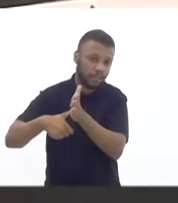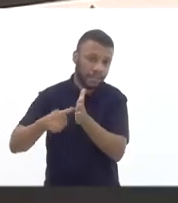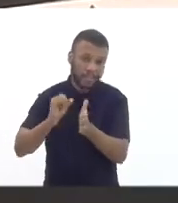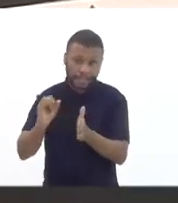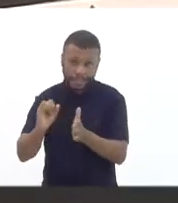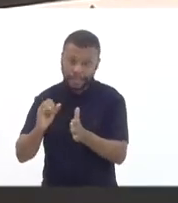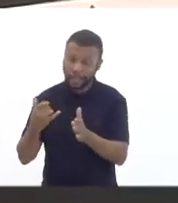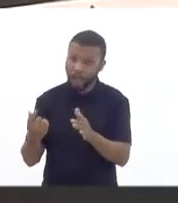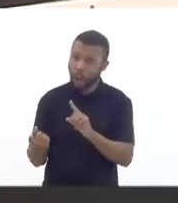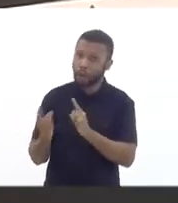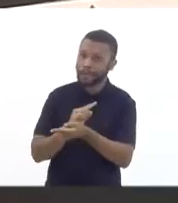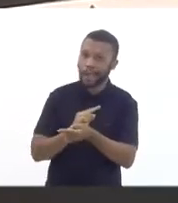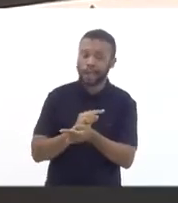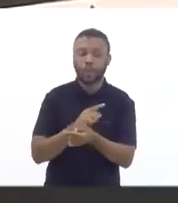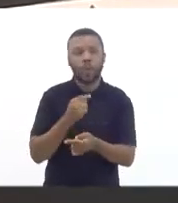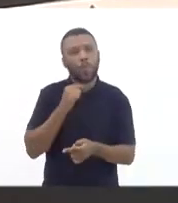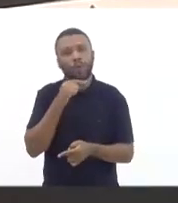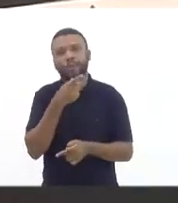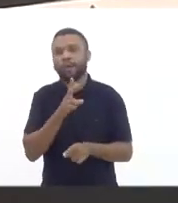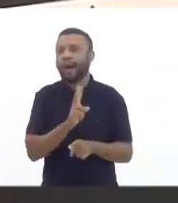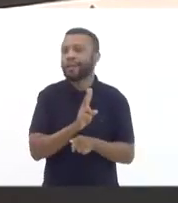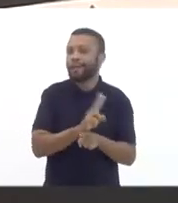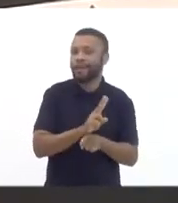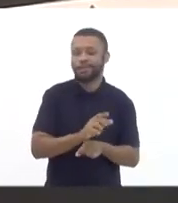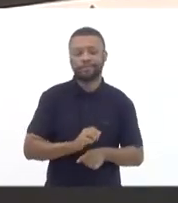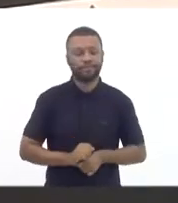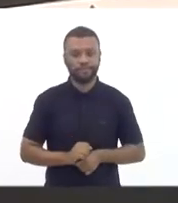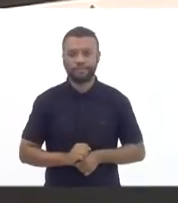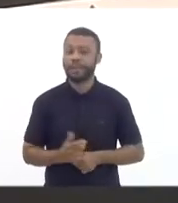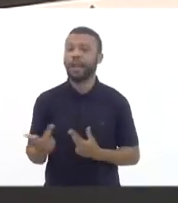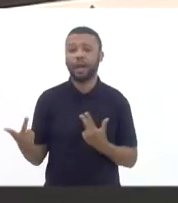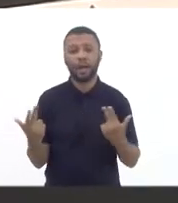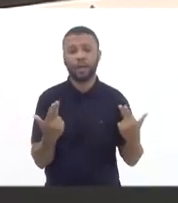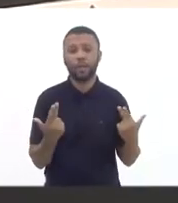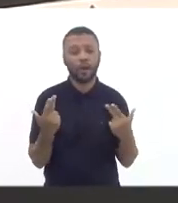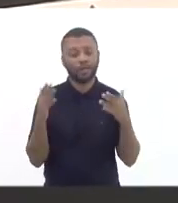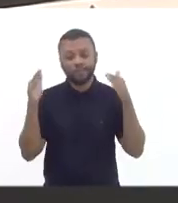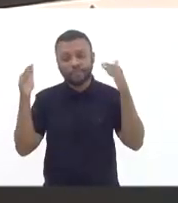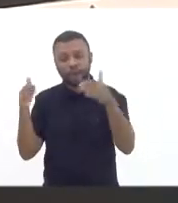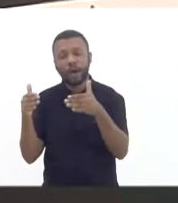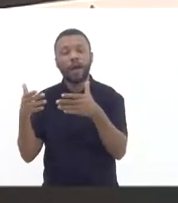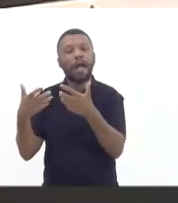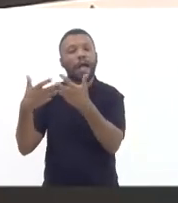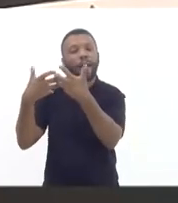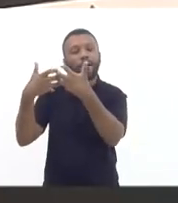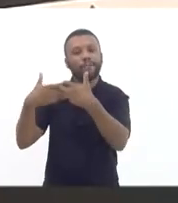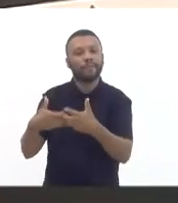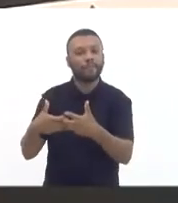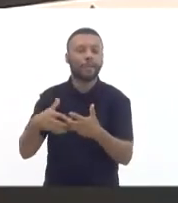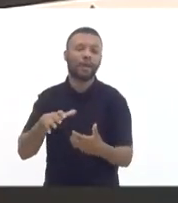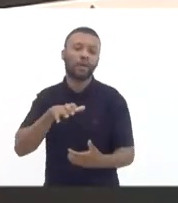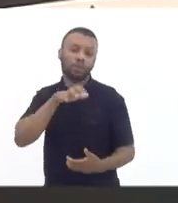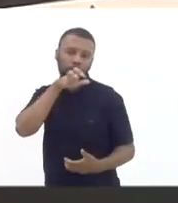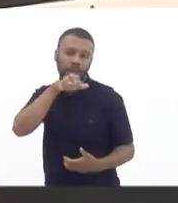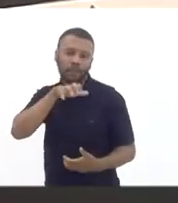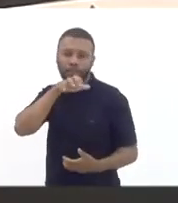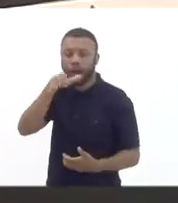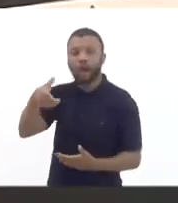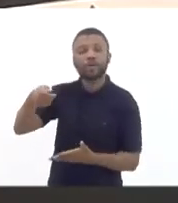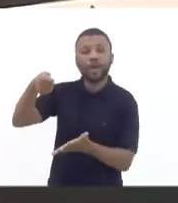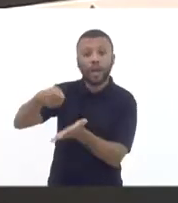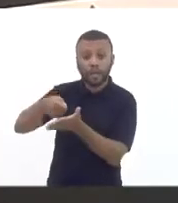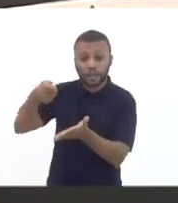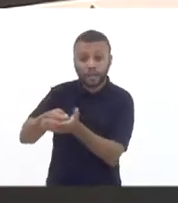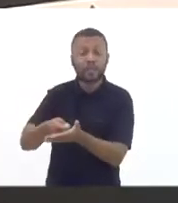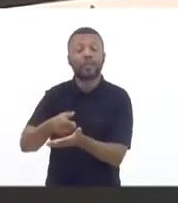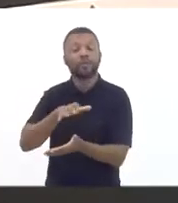atendidos. Da mesma forma, seria a forma funcional de exigir com que